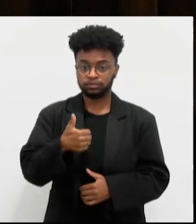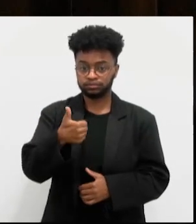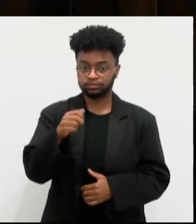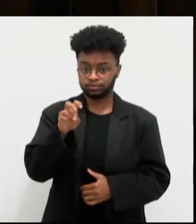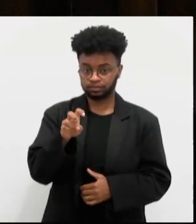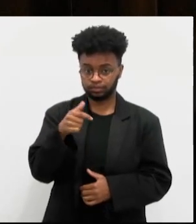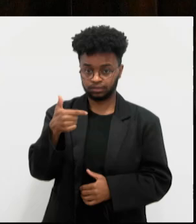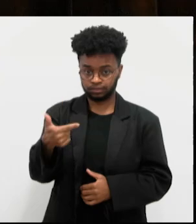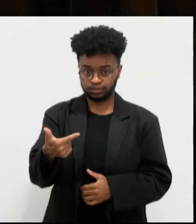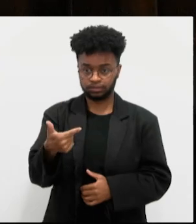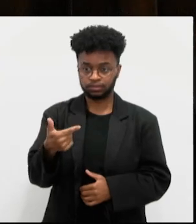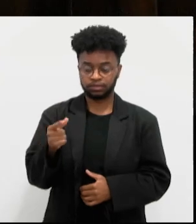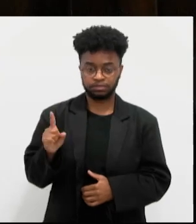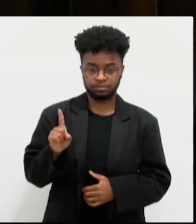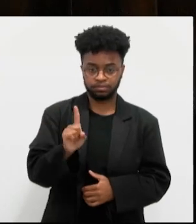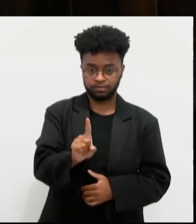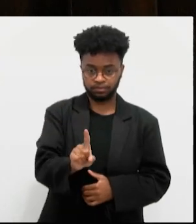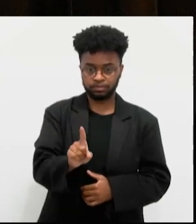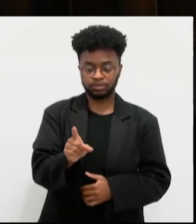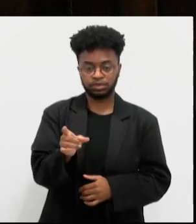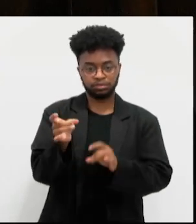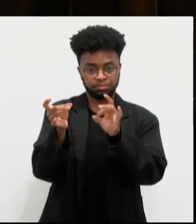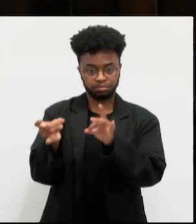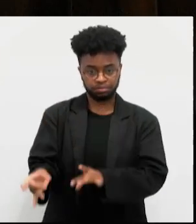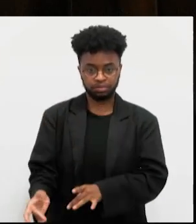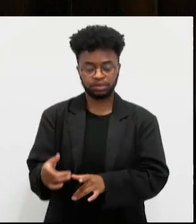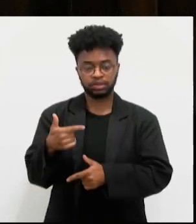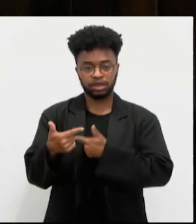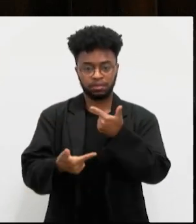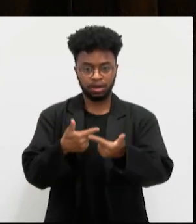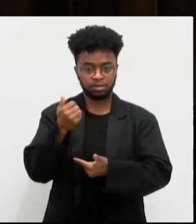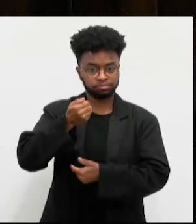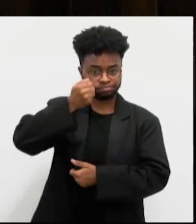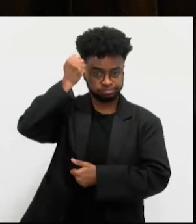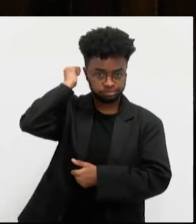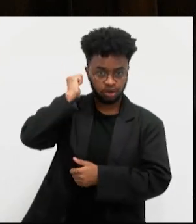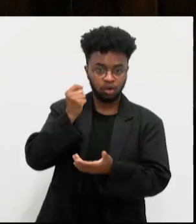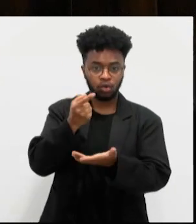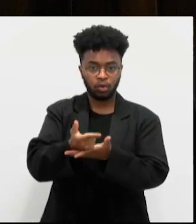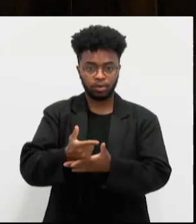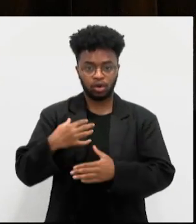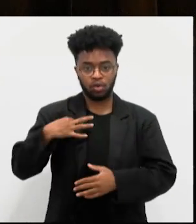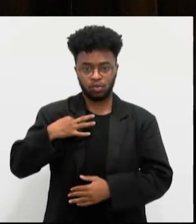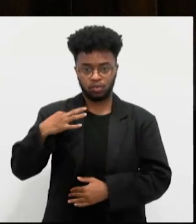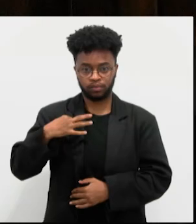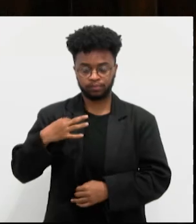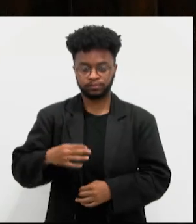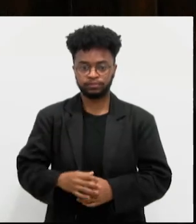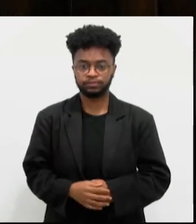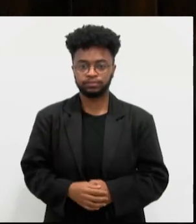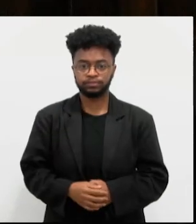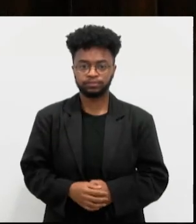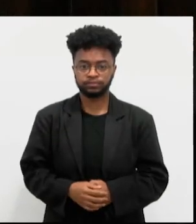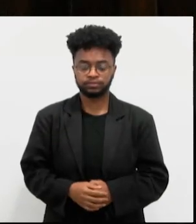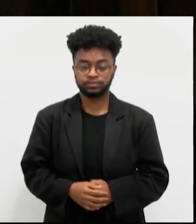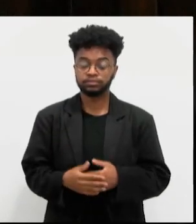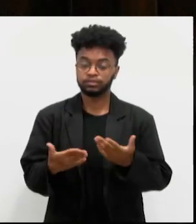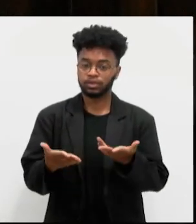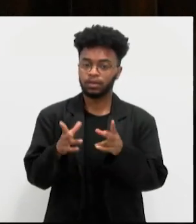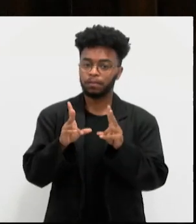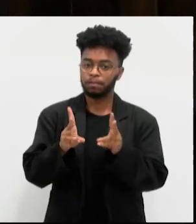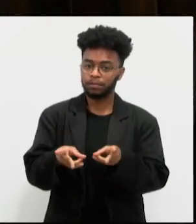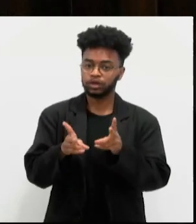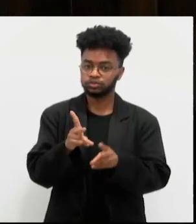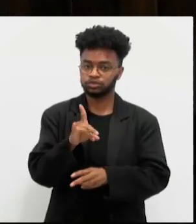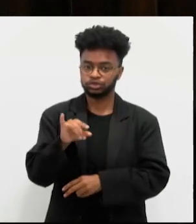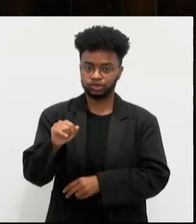152 se apresentaram, largaram seus empregos, cortaram o cabelo, compraram enxoval. E aí, no mesmo dia,